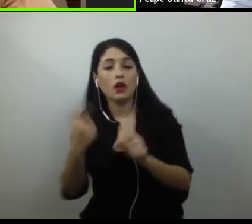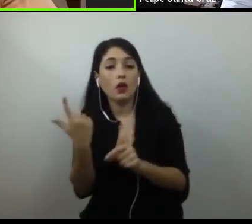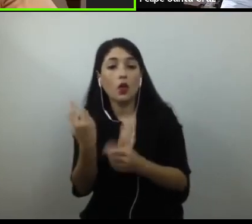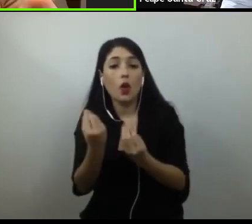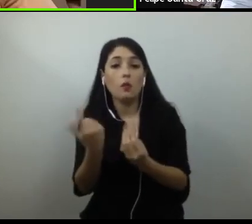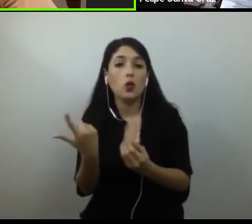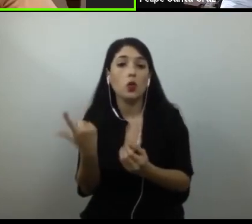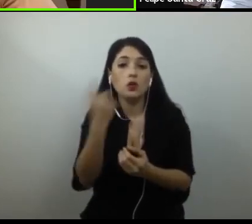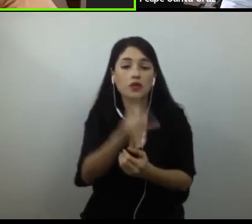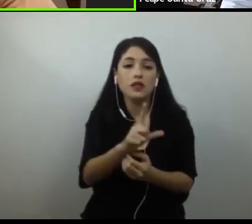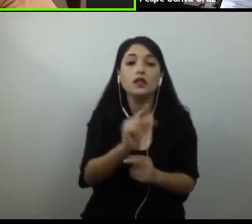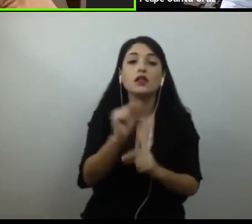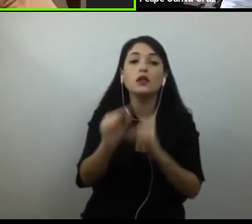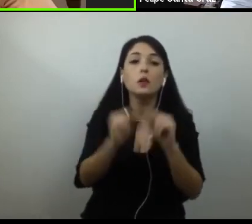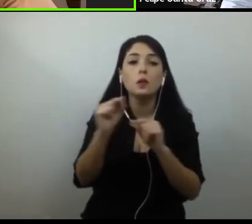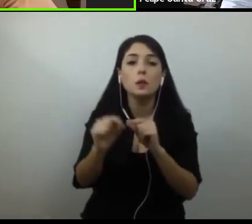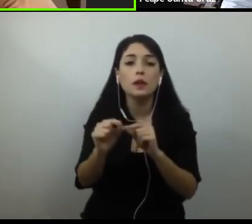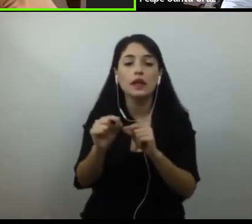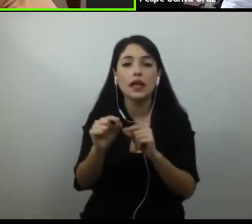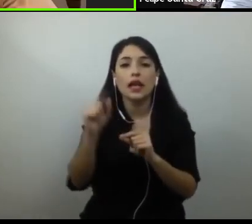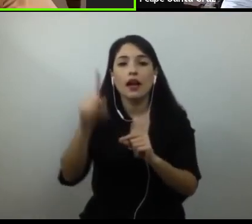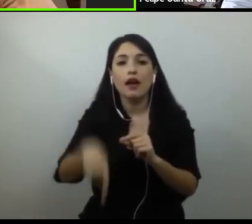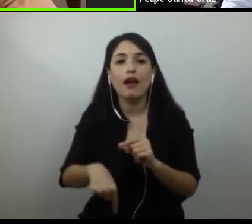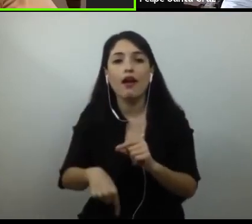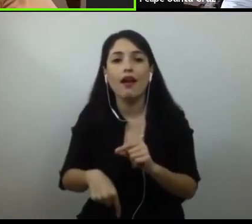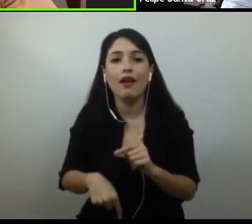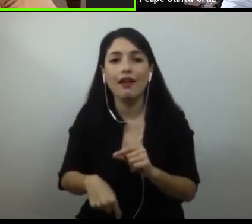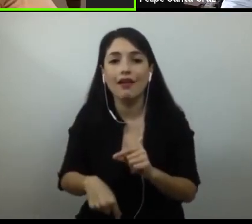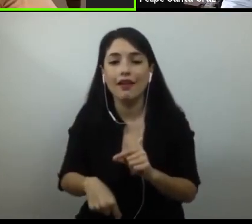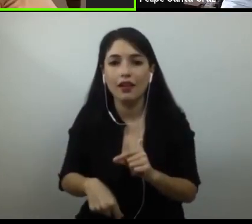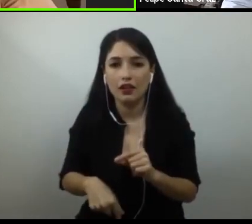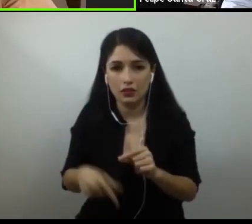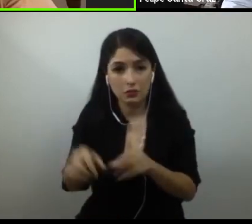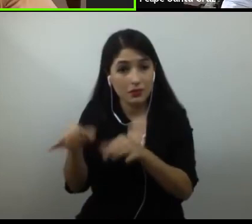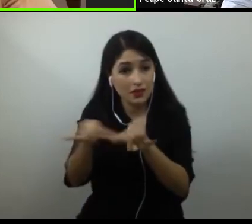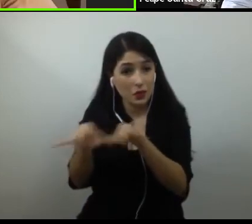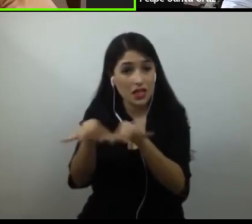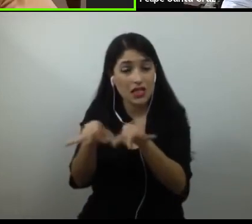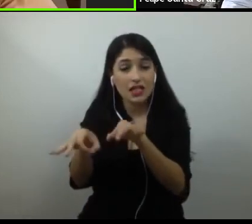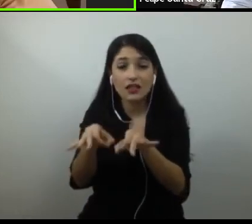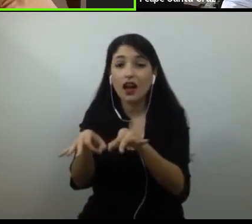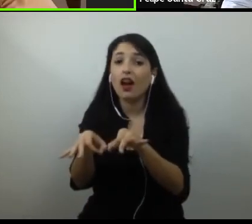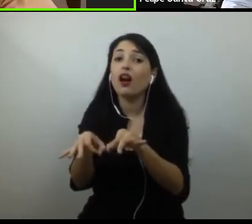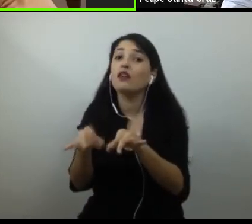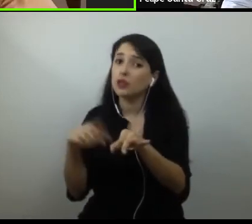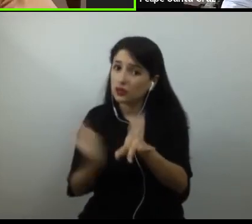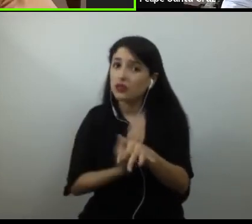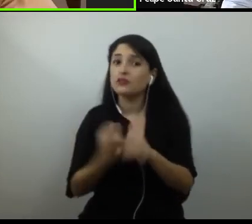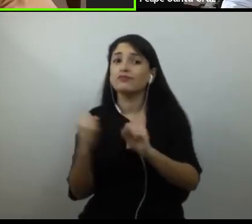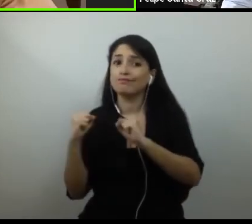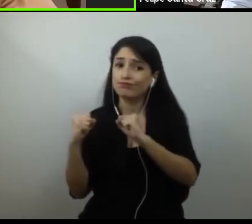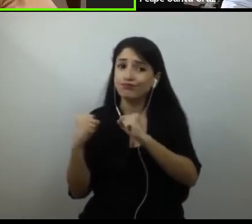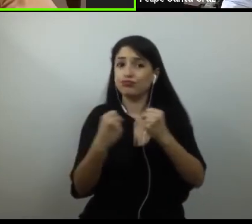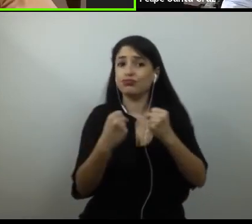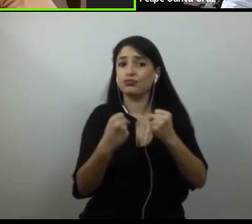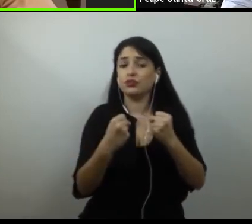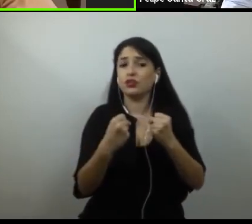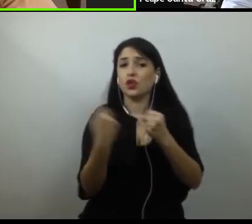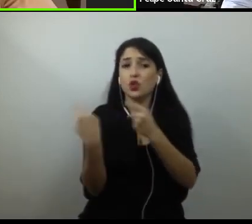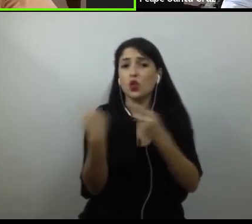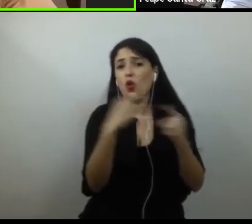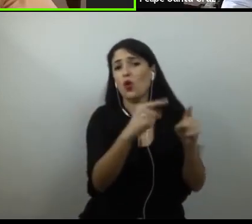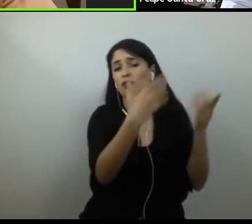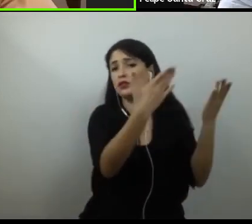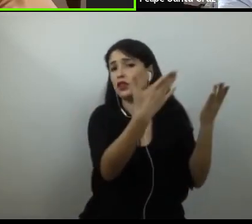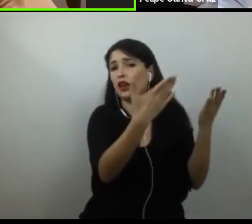É todo um conjunto de coisas que precisam ser organizadas para confrontar esse projeto fascista. Não tem